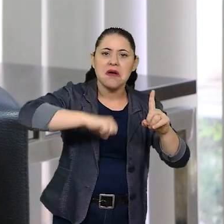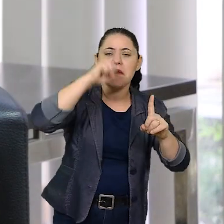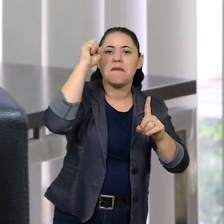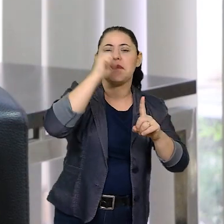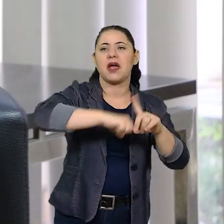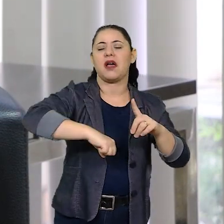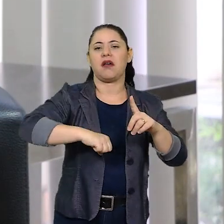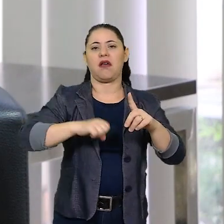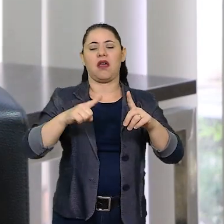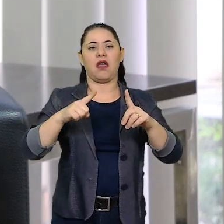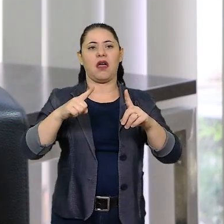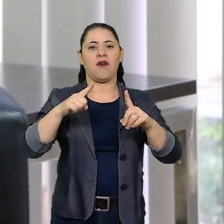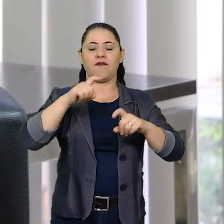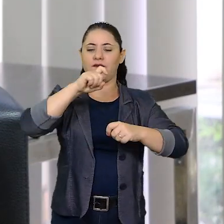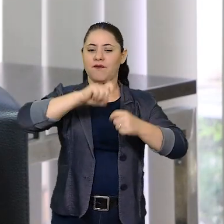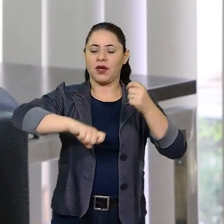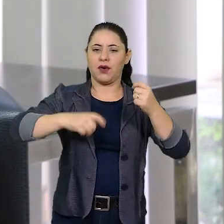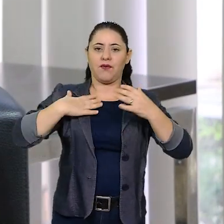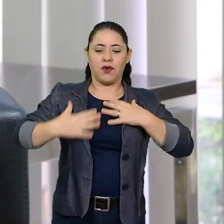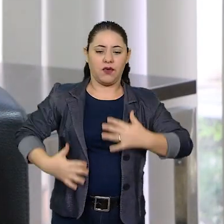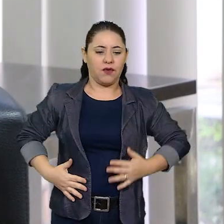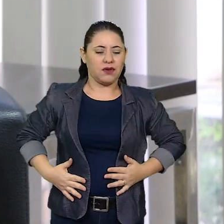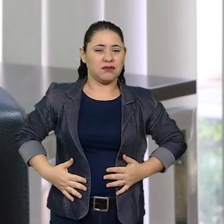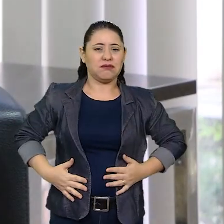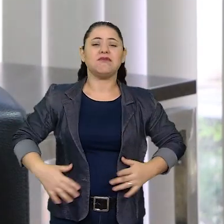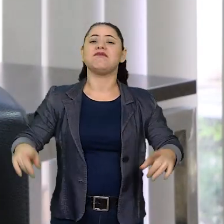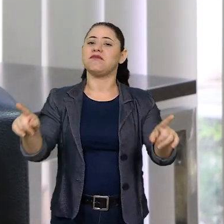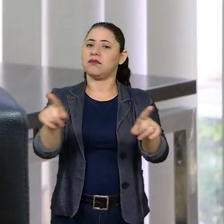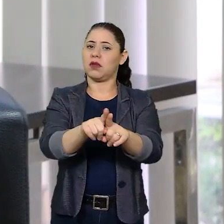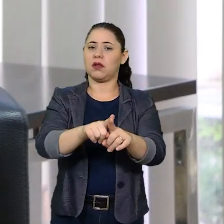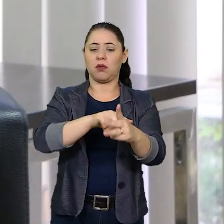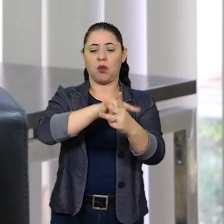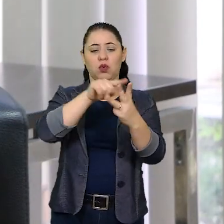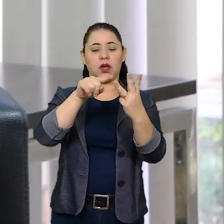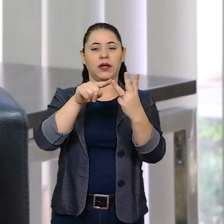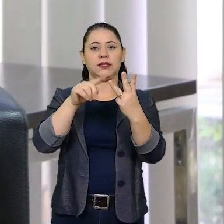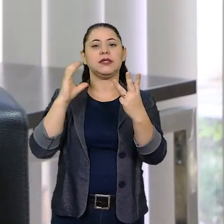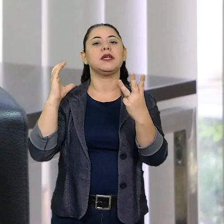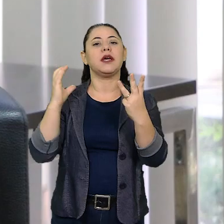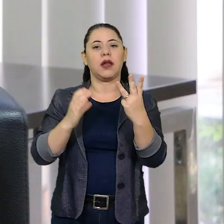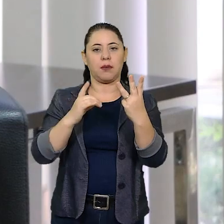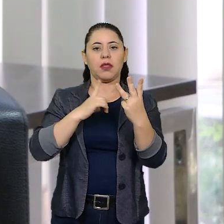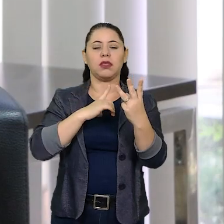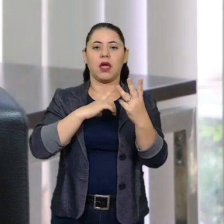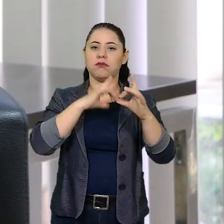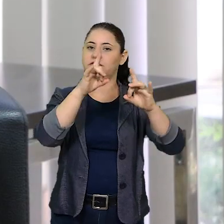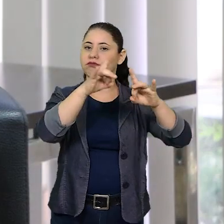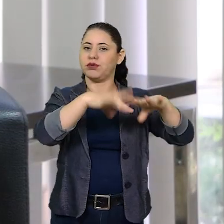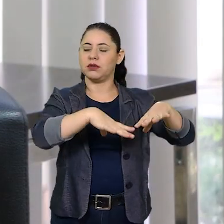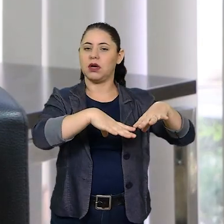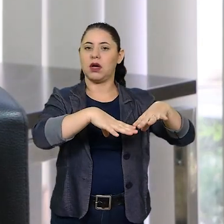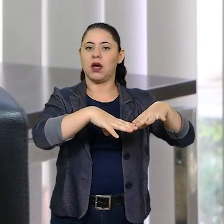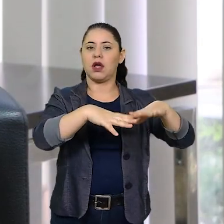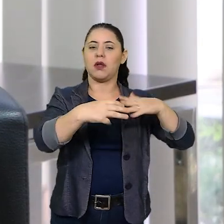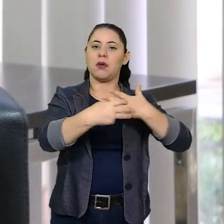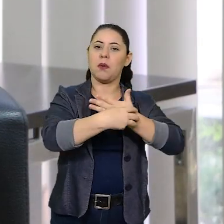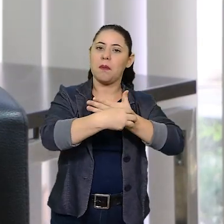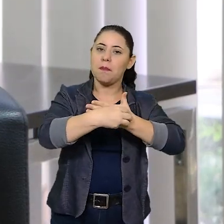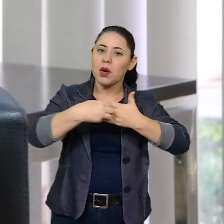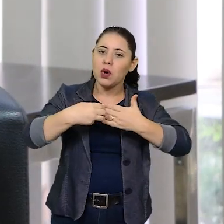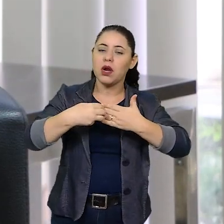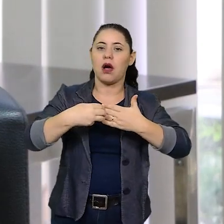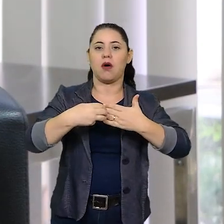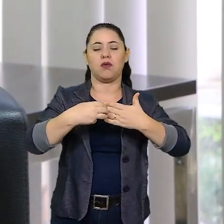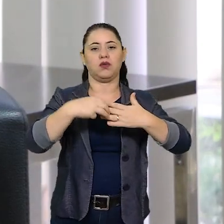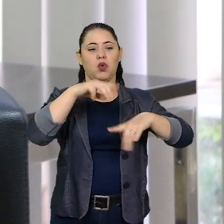física, emocional, a violência sexual, elas são consideradas crimes. Nós temos também o abandono moral, o